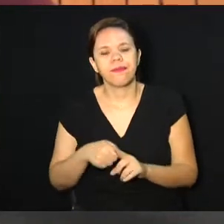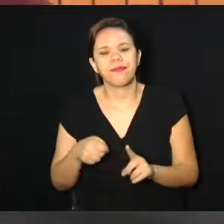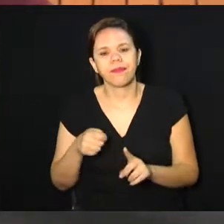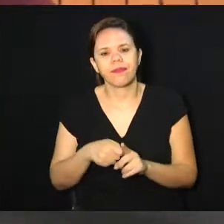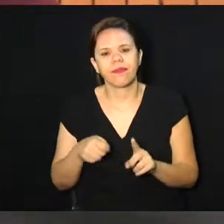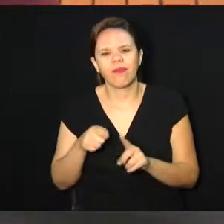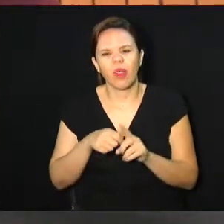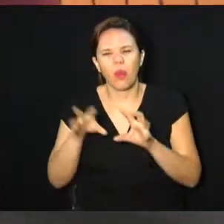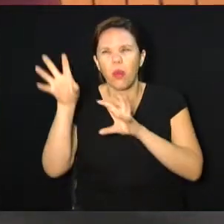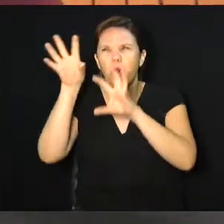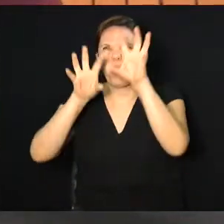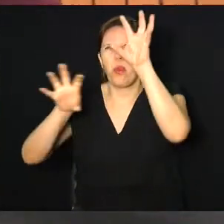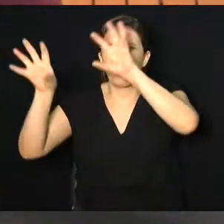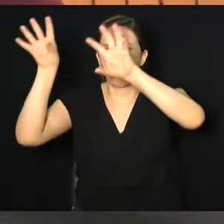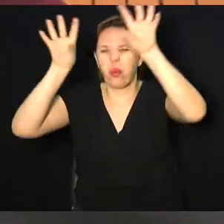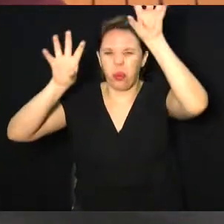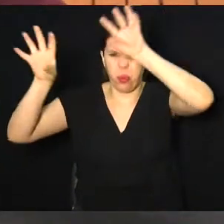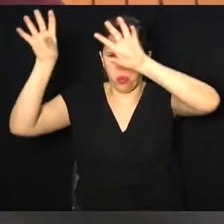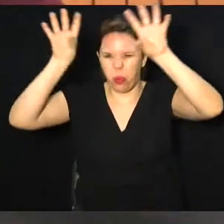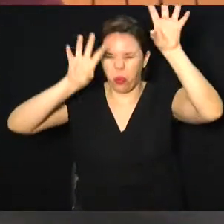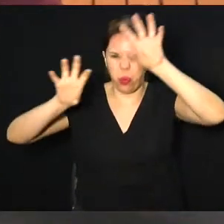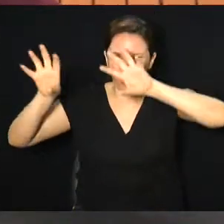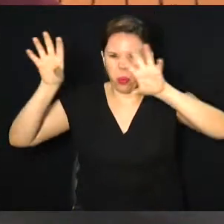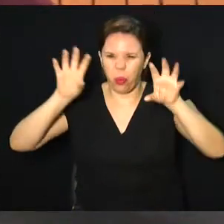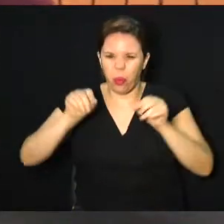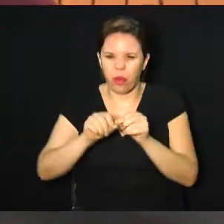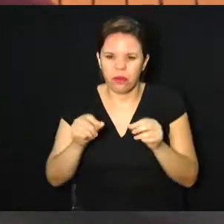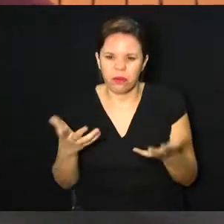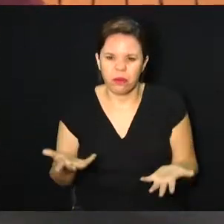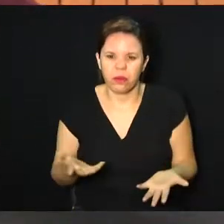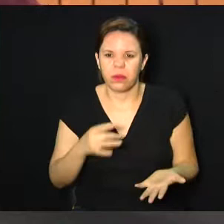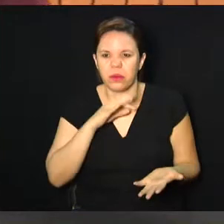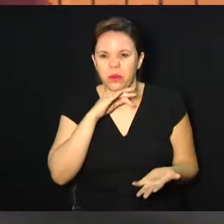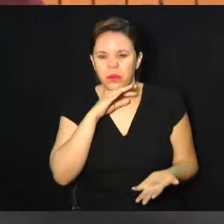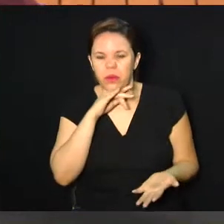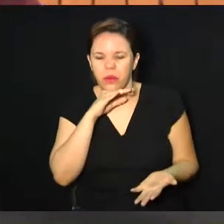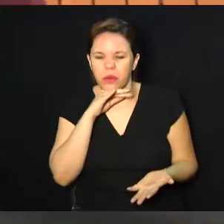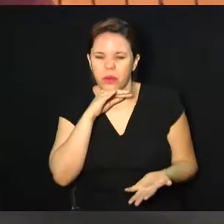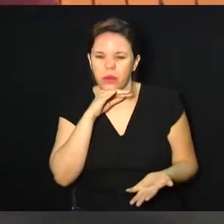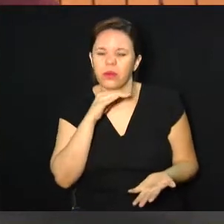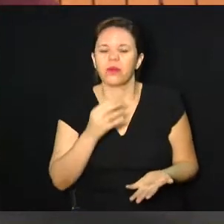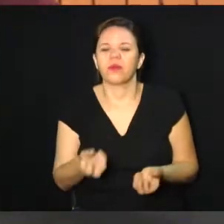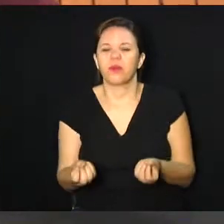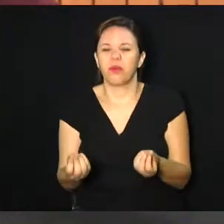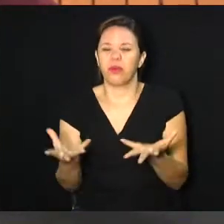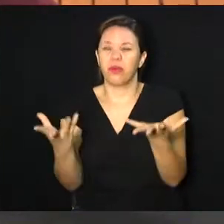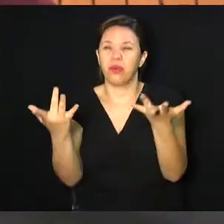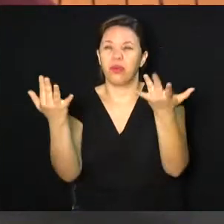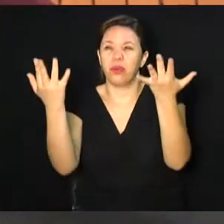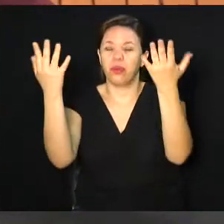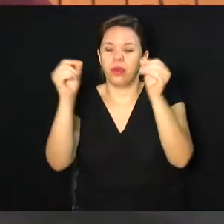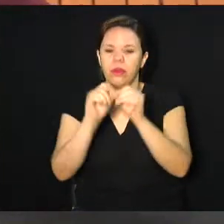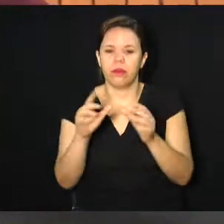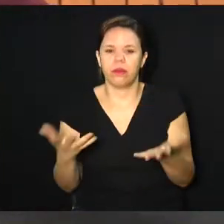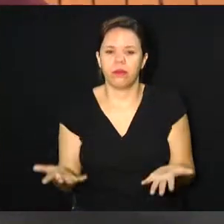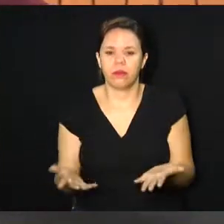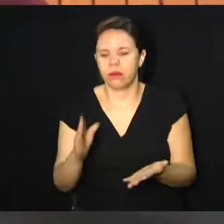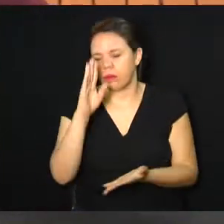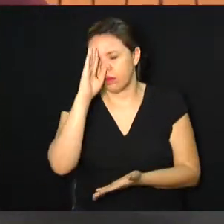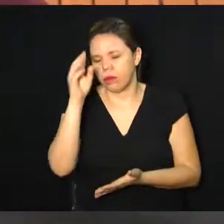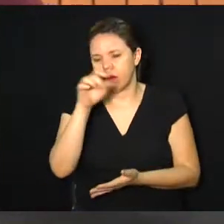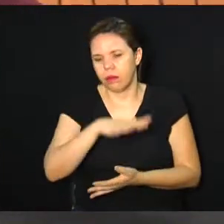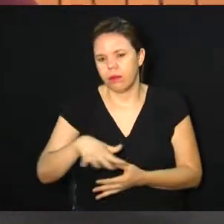ar. A própria prefeitura fez um levantamento dos gases poluentes, que mostra que o principal setor